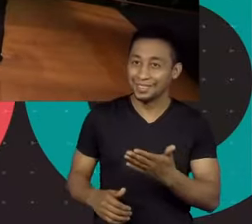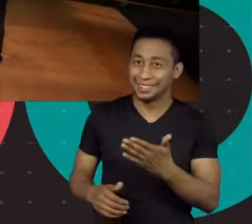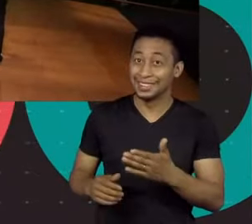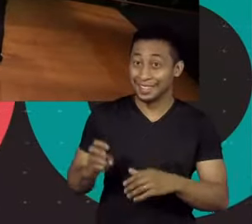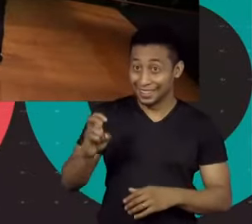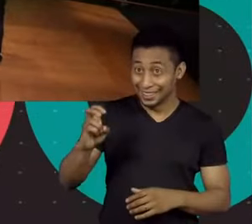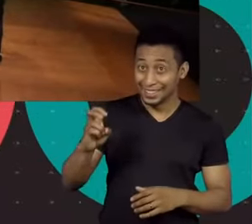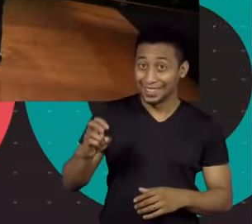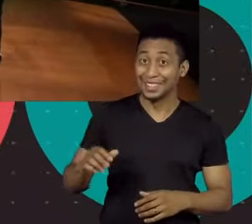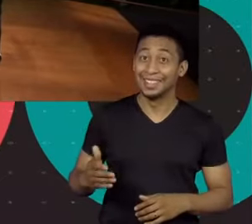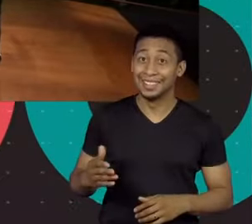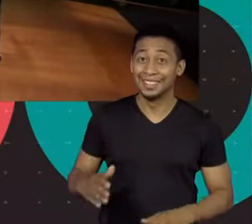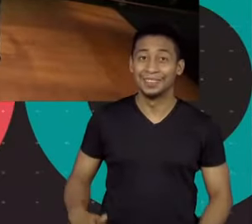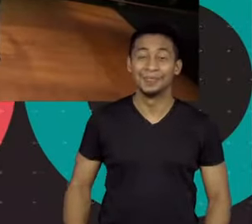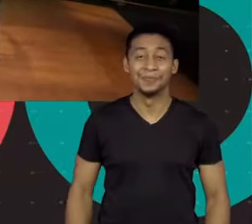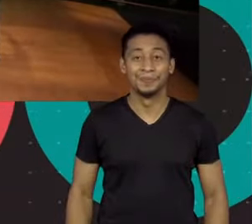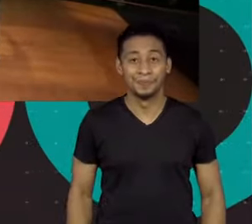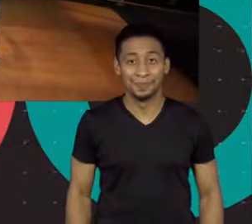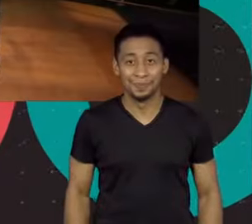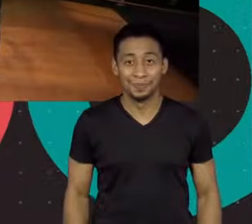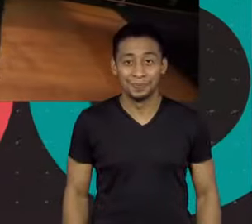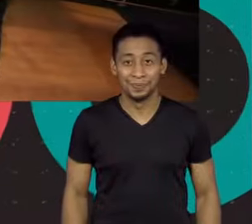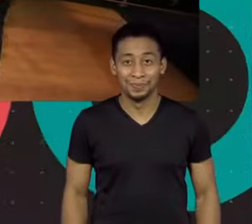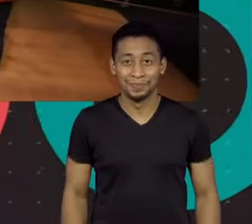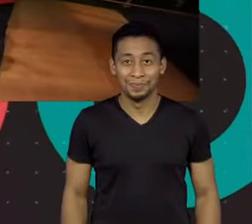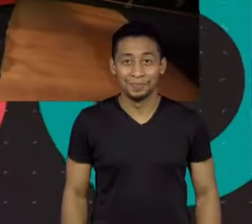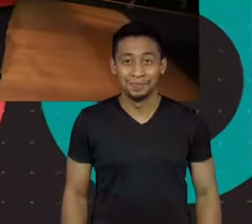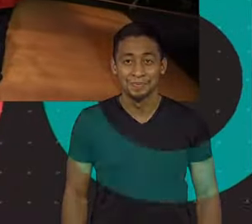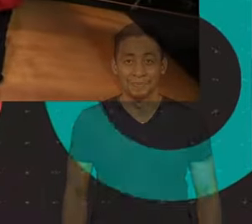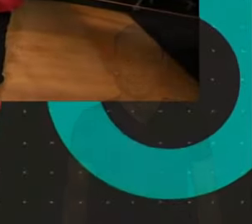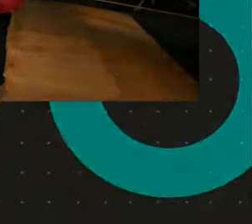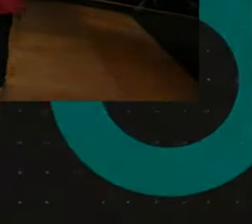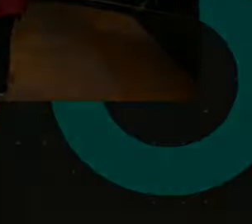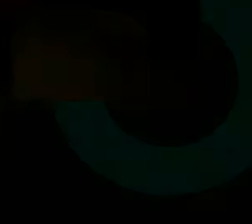atualiza, né? 55 projetos a mais, aí né? já tem mais 80 projetos.